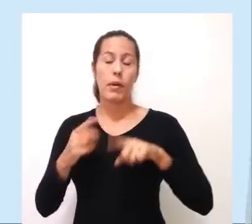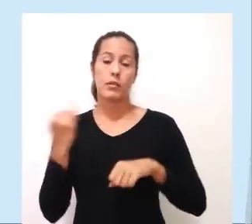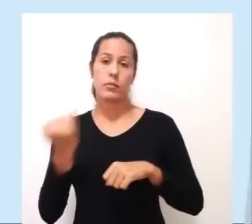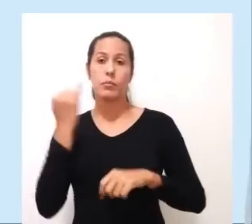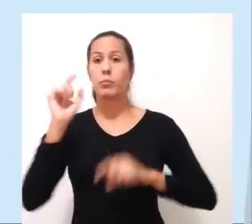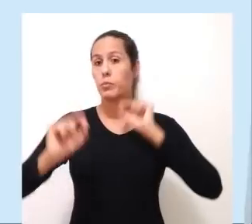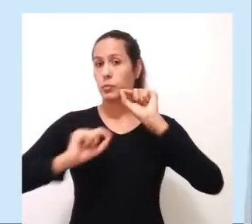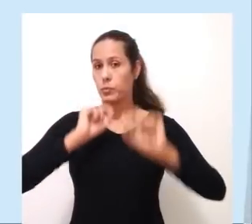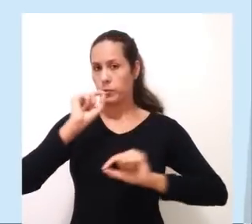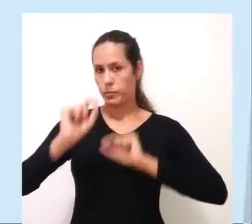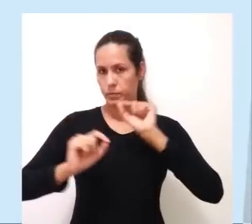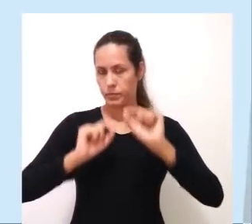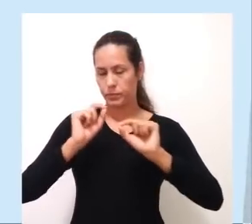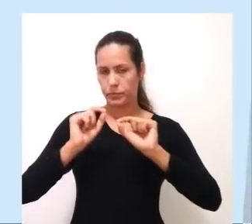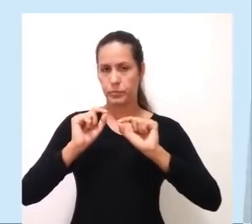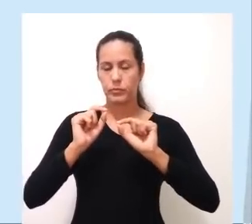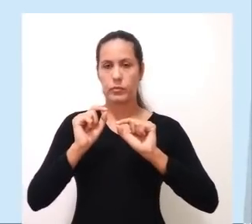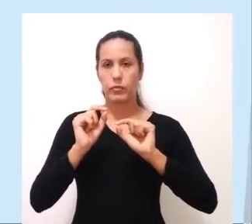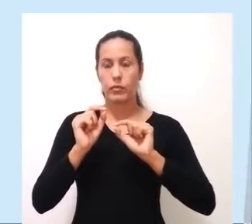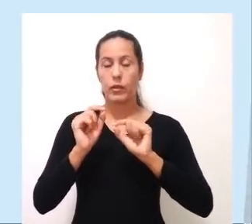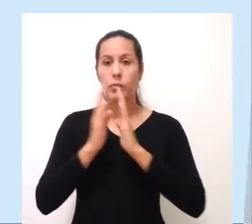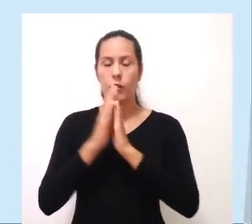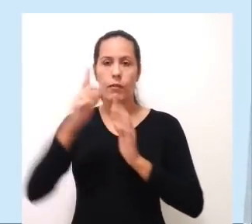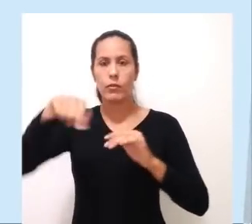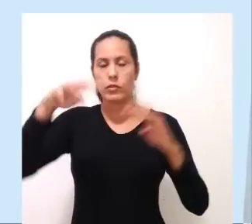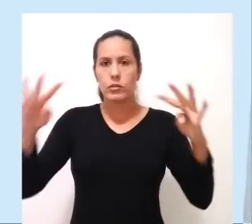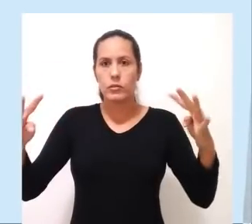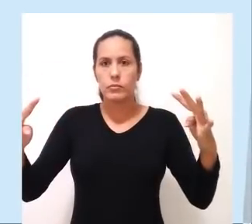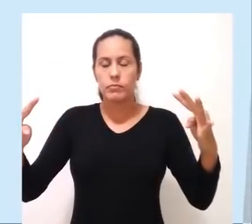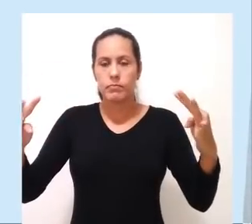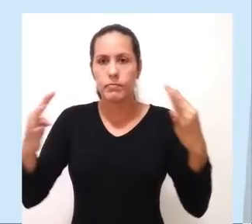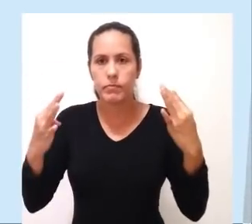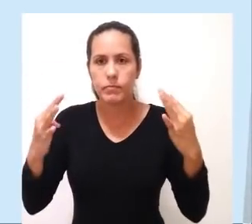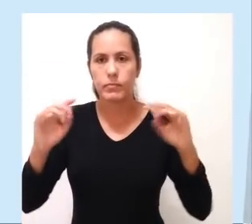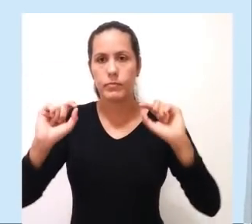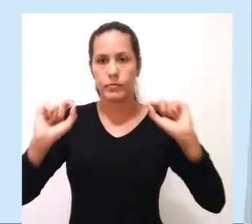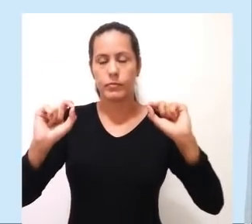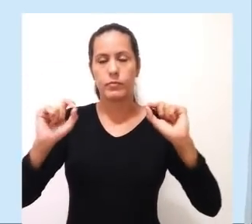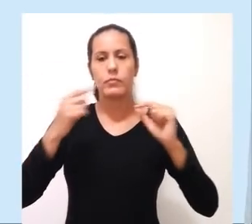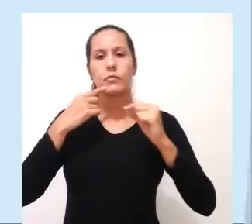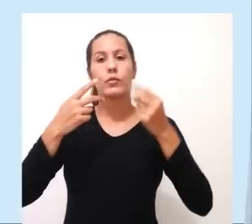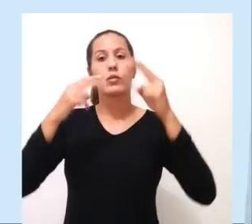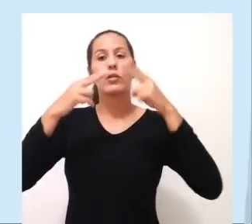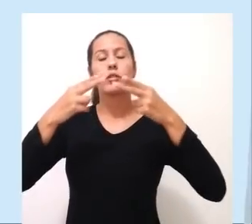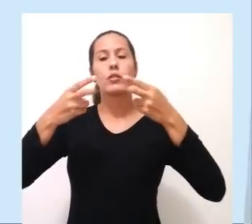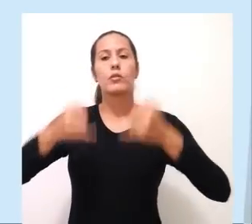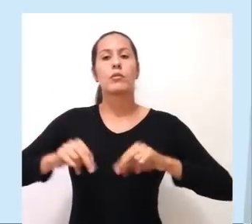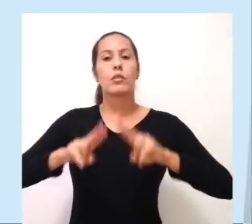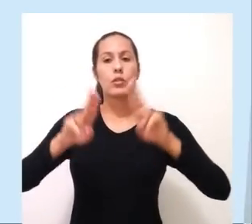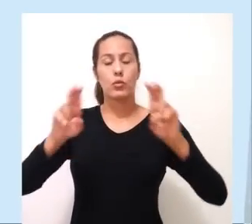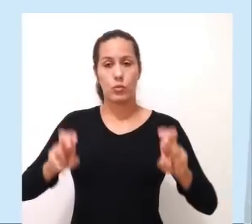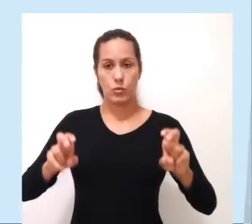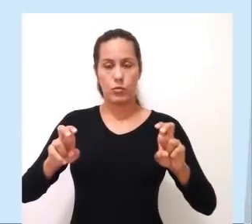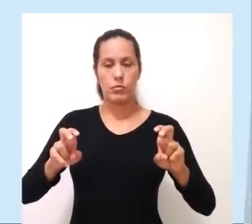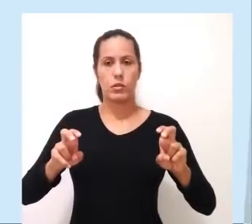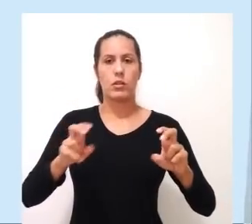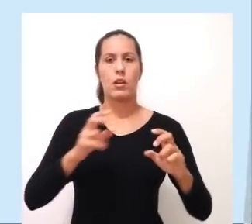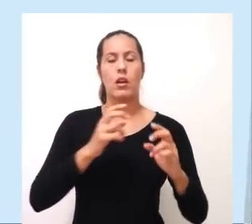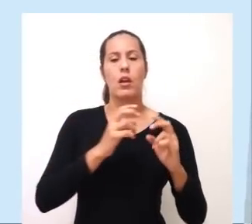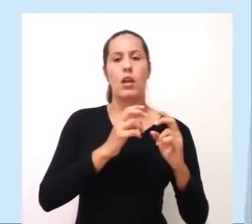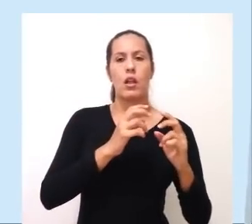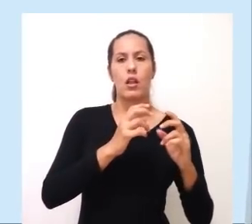salientar a seguinte questão. Observar bem o que eu vou dizer agora. Desde o começo da aula, eu estou falando a vocês